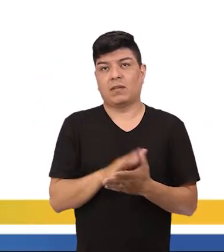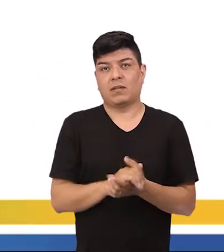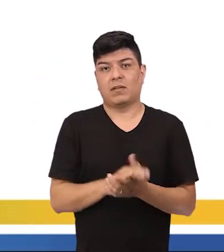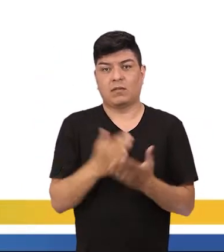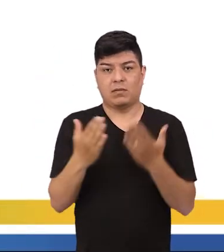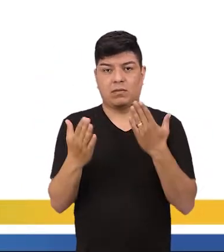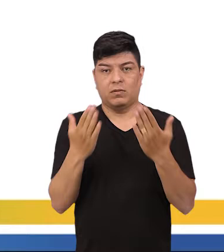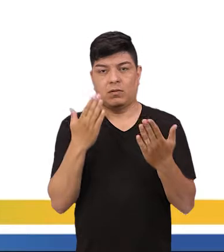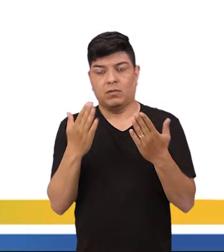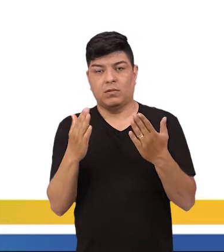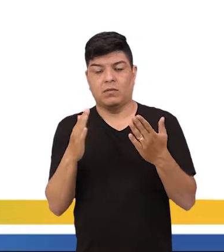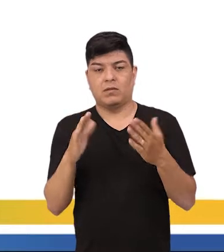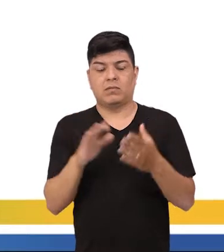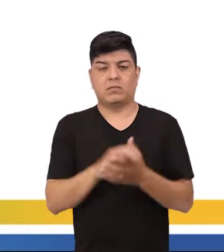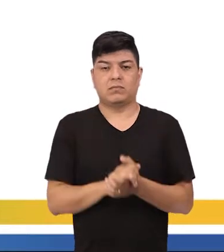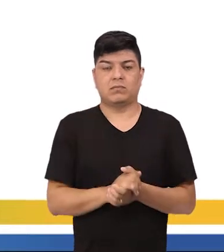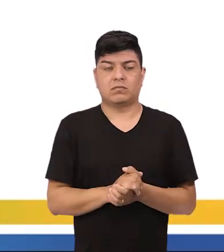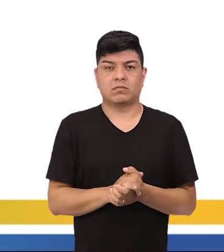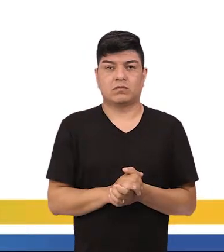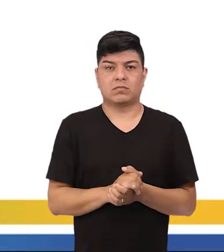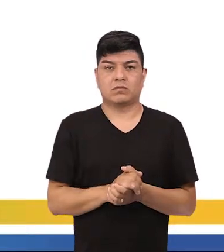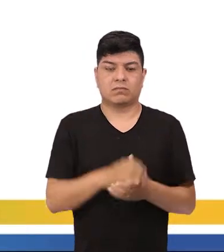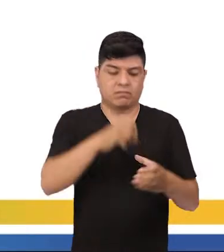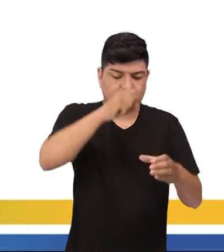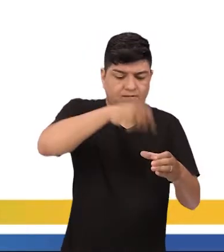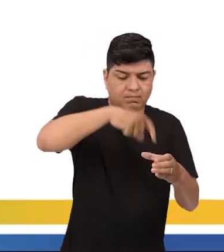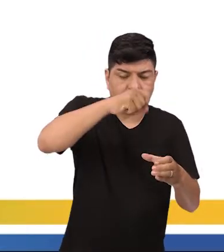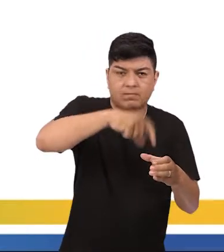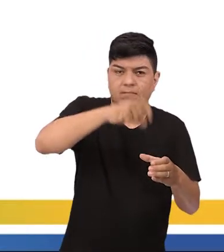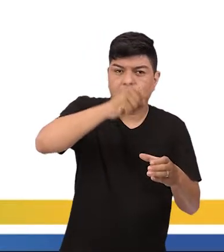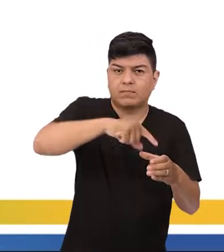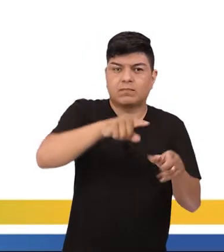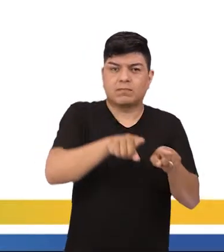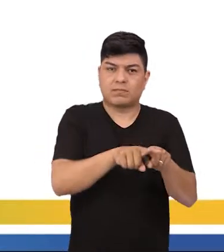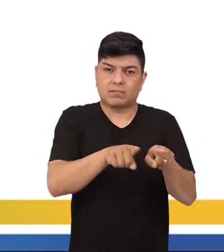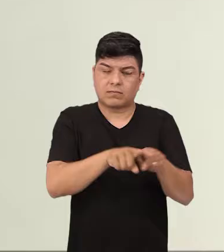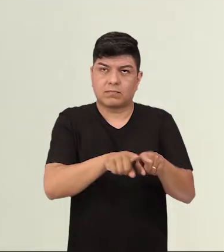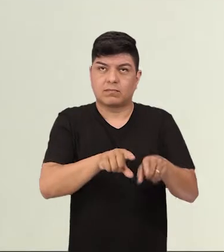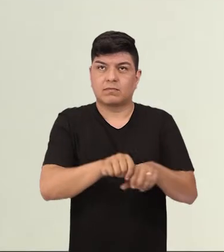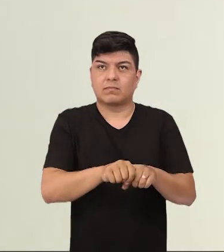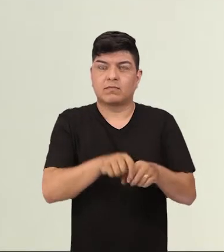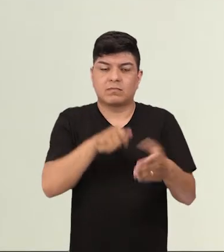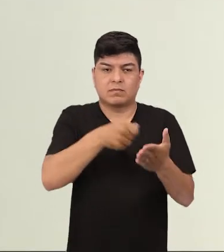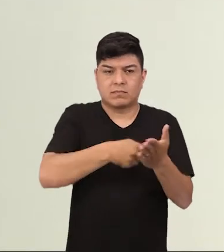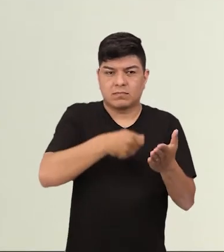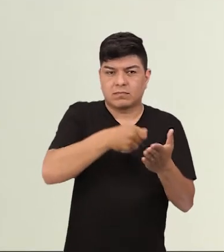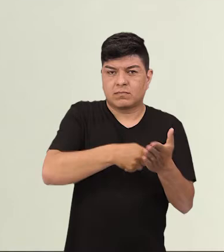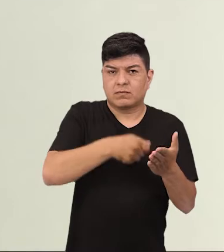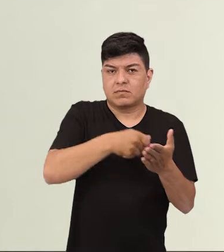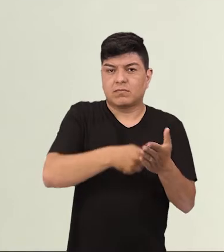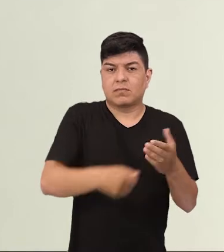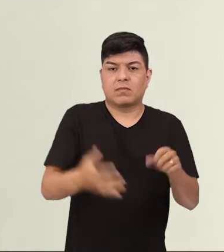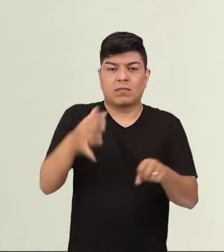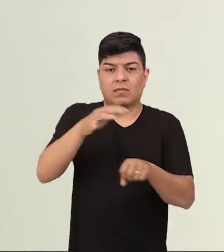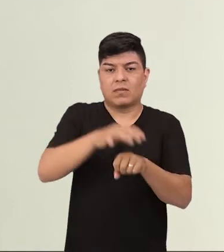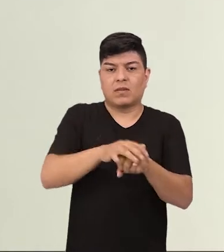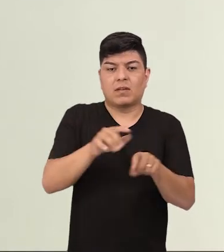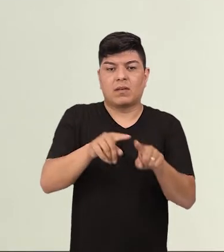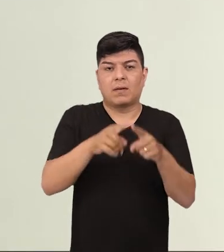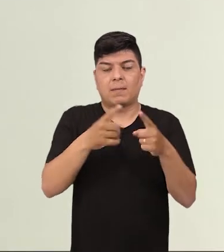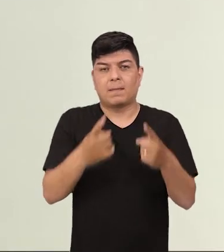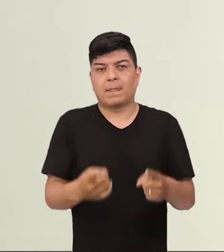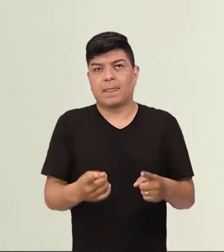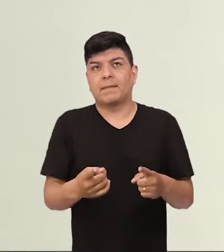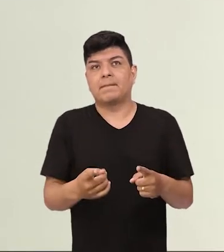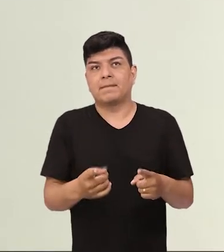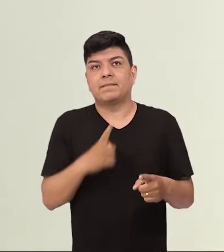algumas relações, né, de plantação, de explorar a colônia, mas agora nesse